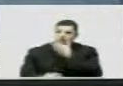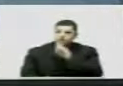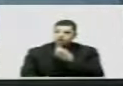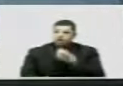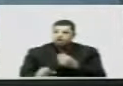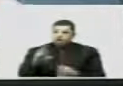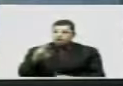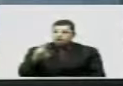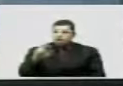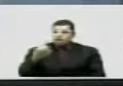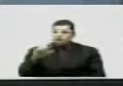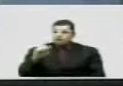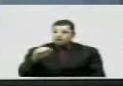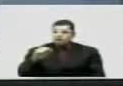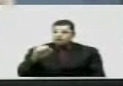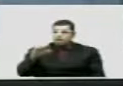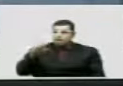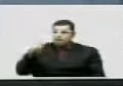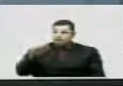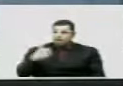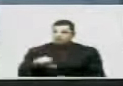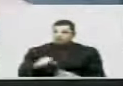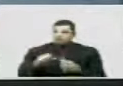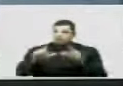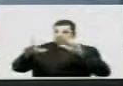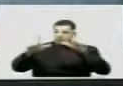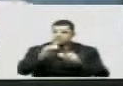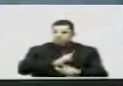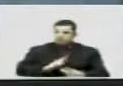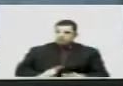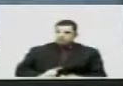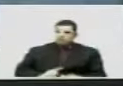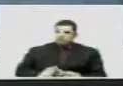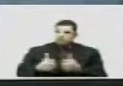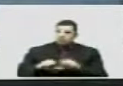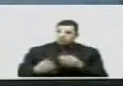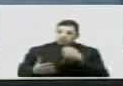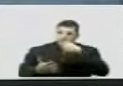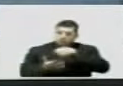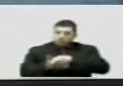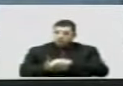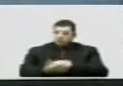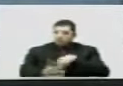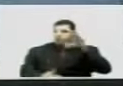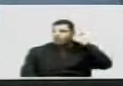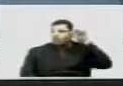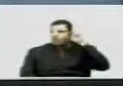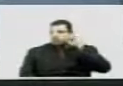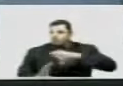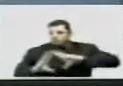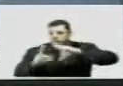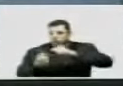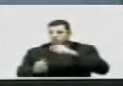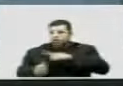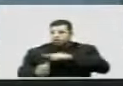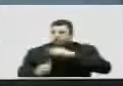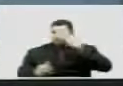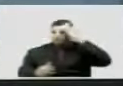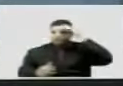a Rádio Marinha, 99.9, porque lá não passa propaganda do governo. Eu não fico obrigado a ouvir um mundo que só existe